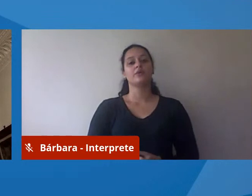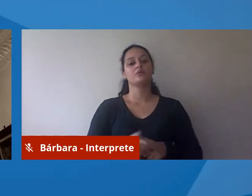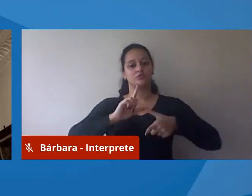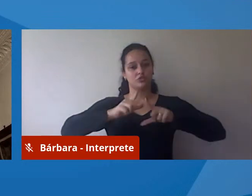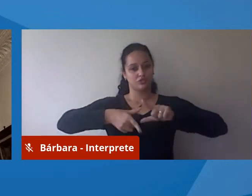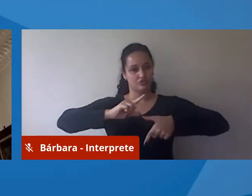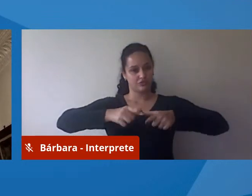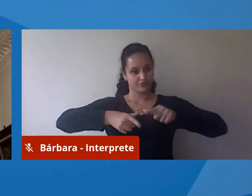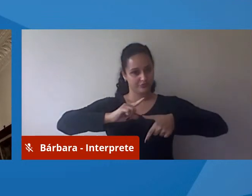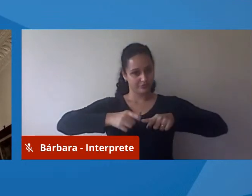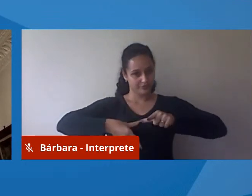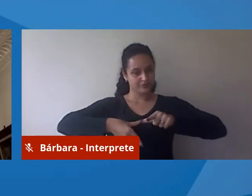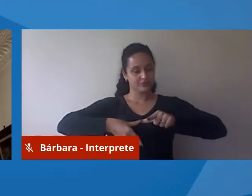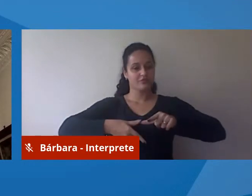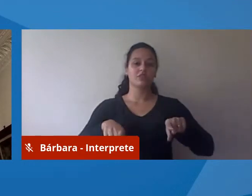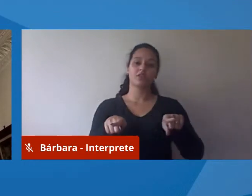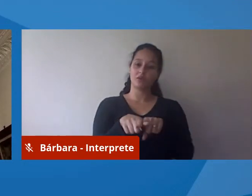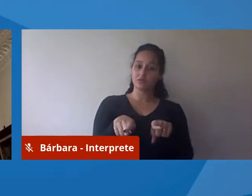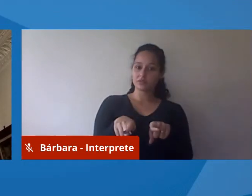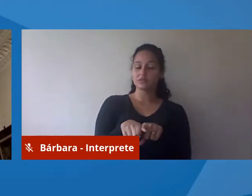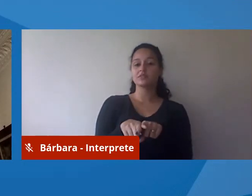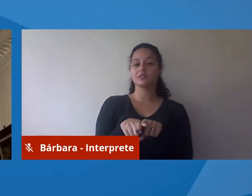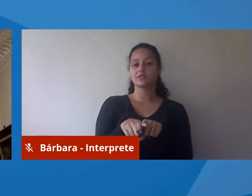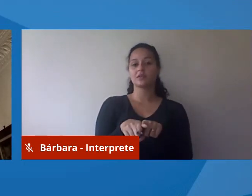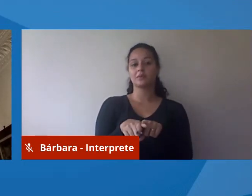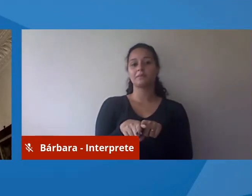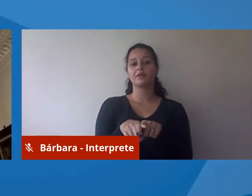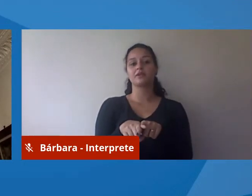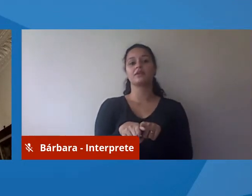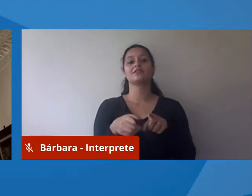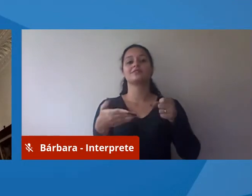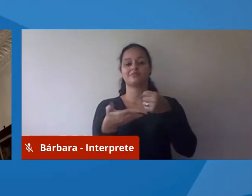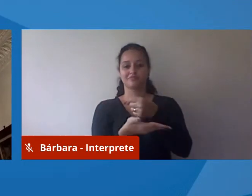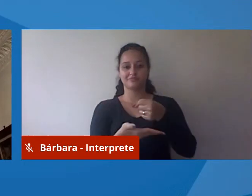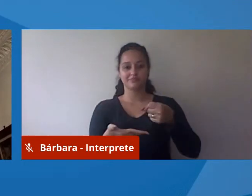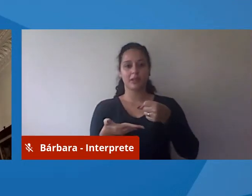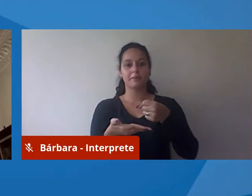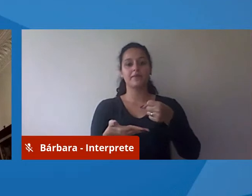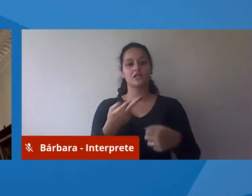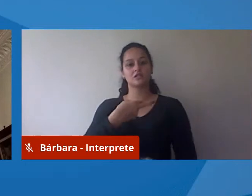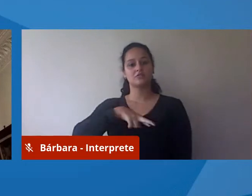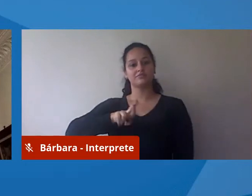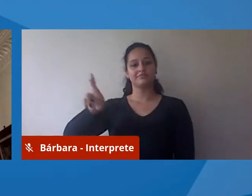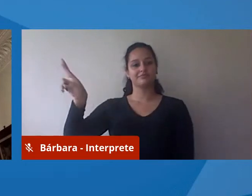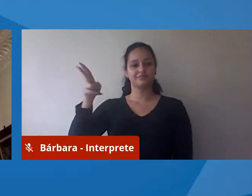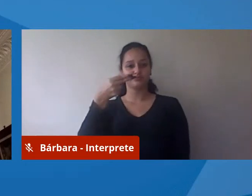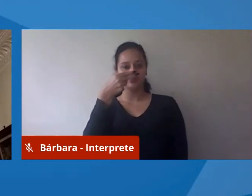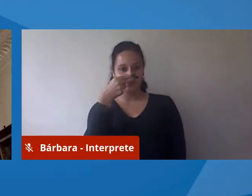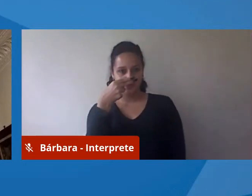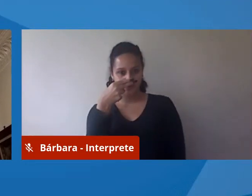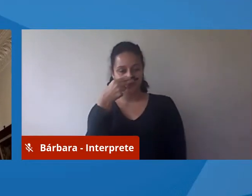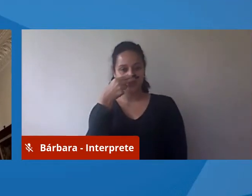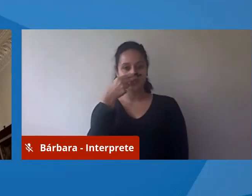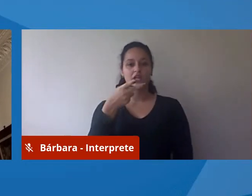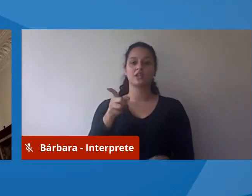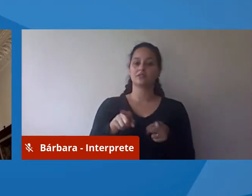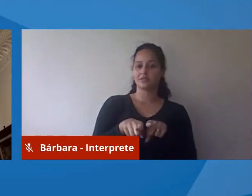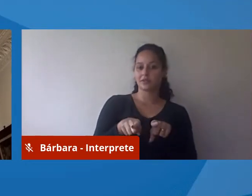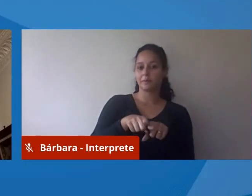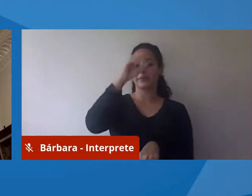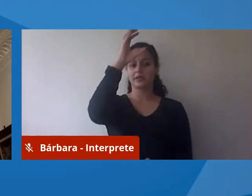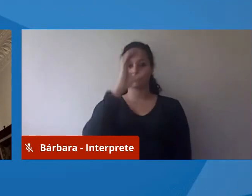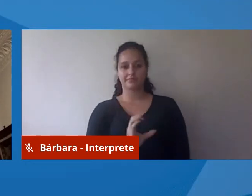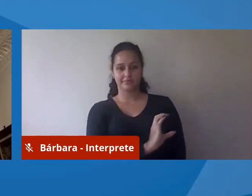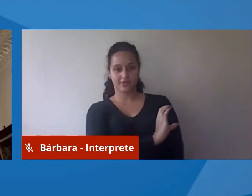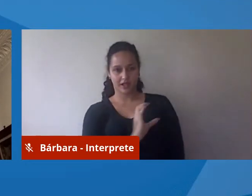cristã, sobretudo o fundamentalismo evangélico, né, mas também temos o fundamentalismo católico, etc. Bom,